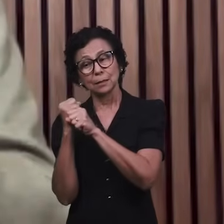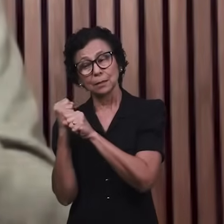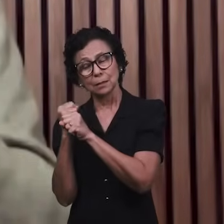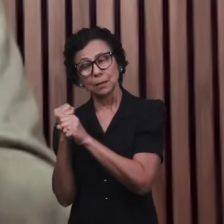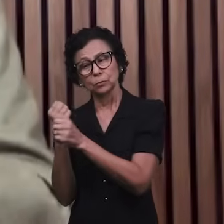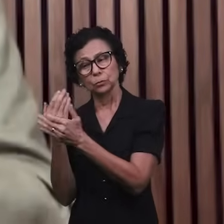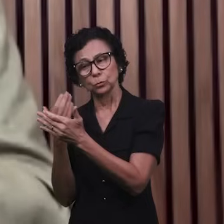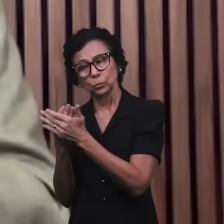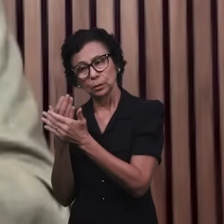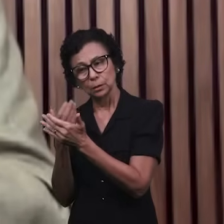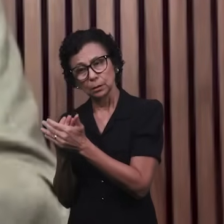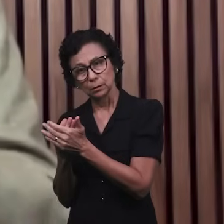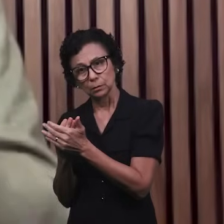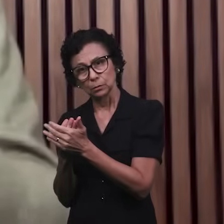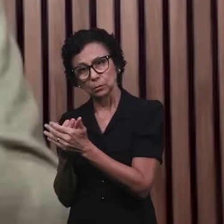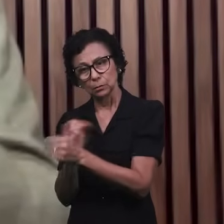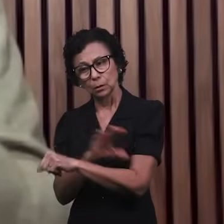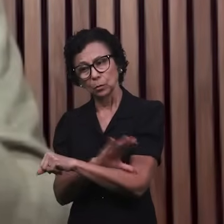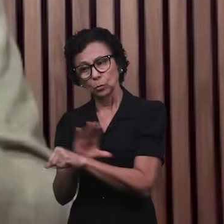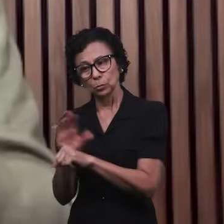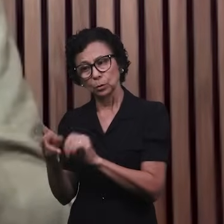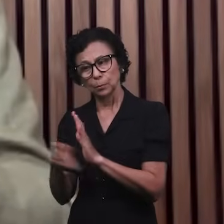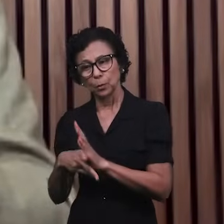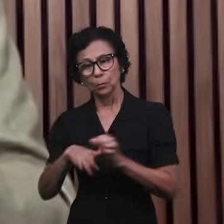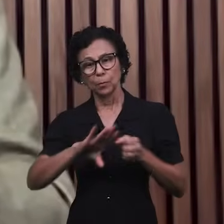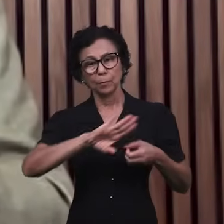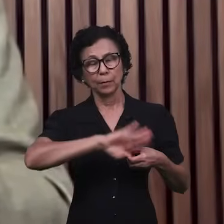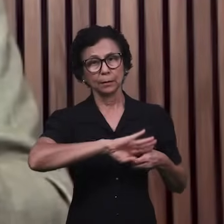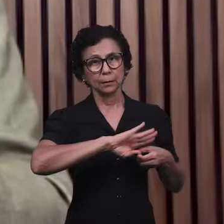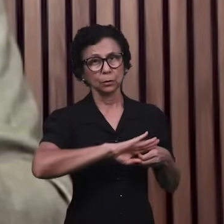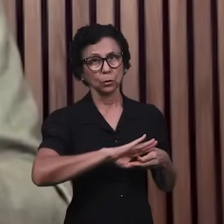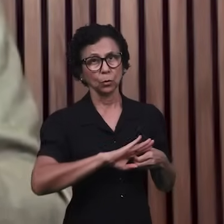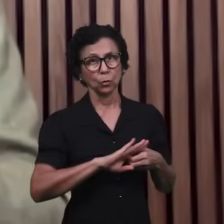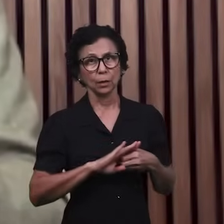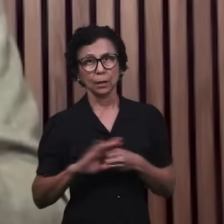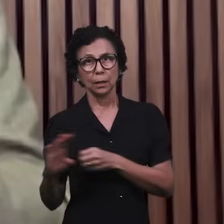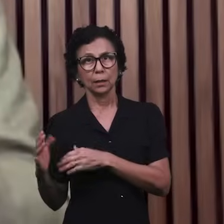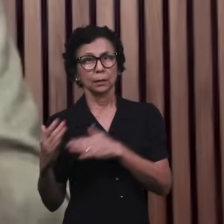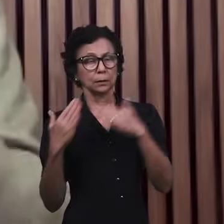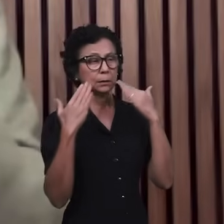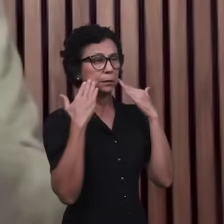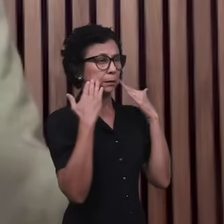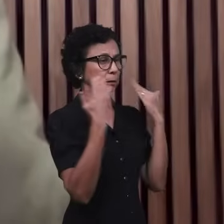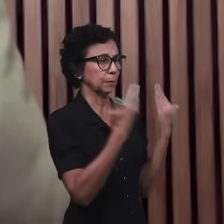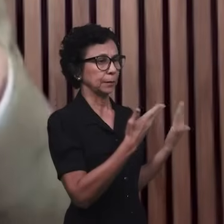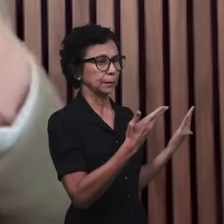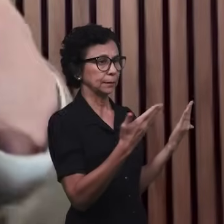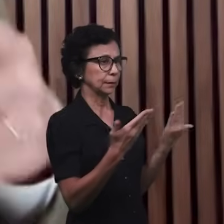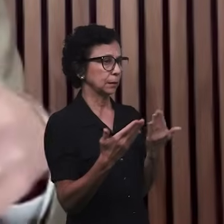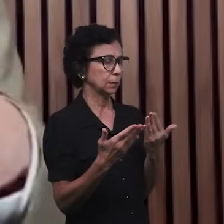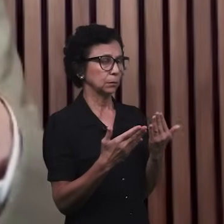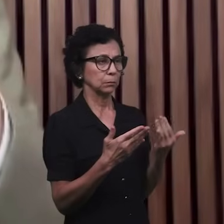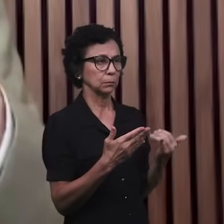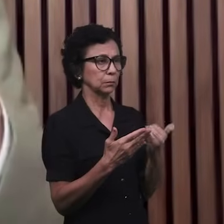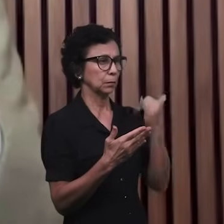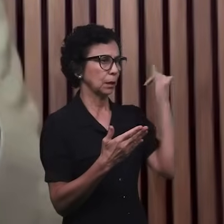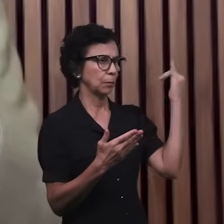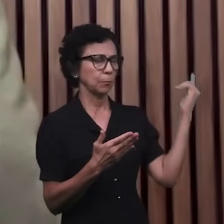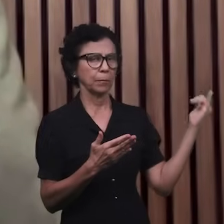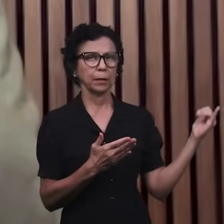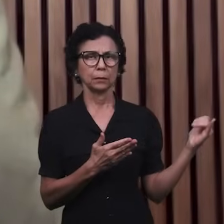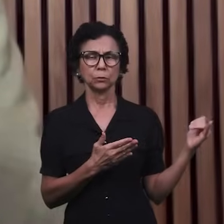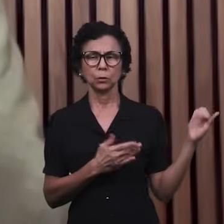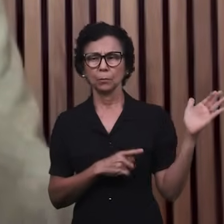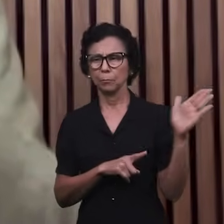de 3 anos para eles estarem diante do rei. E, de repente, o rei faz uma sabatina com eles, não